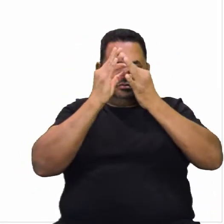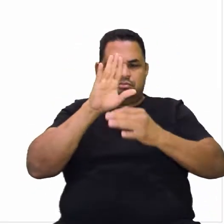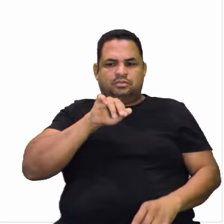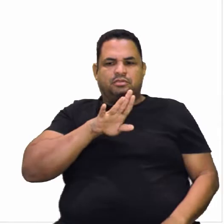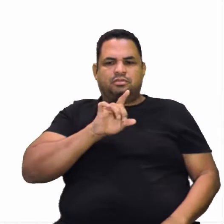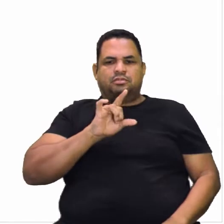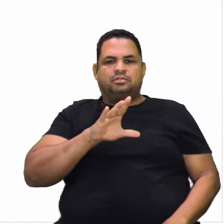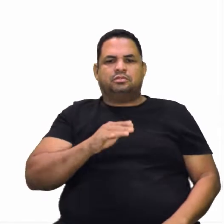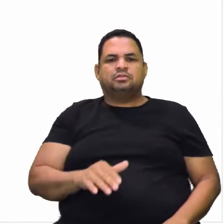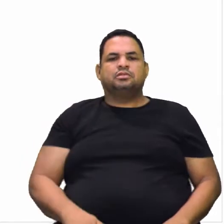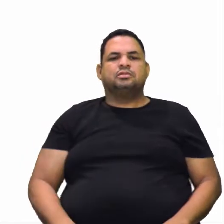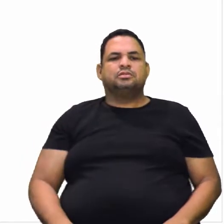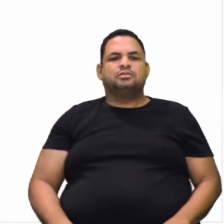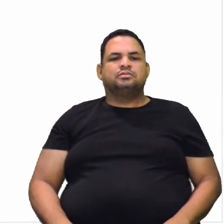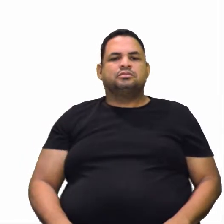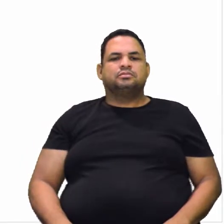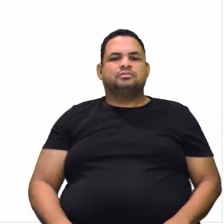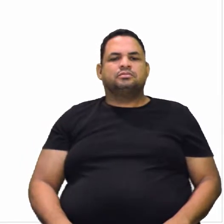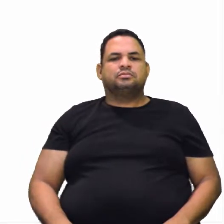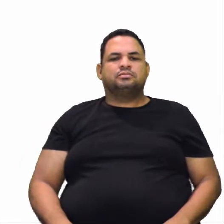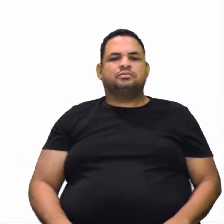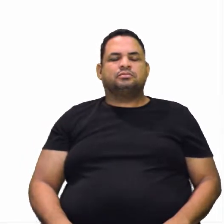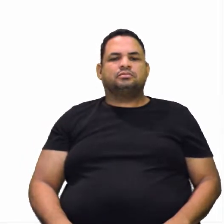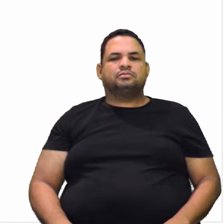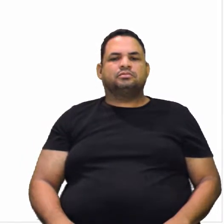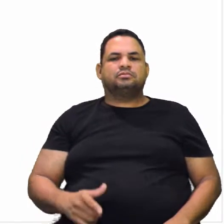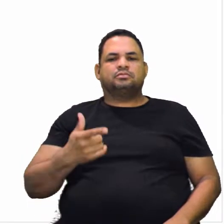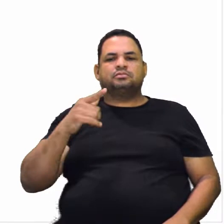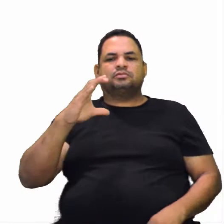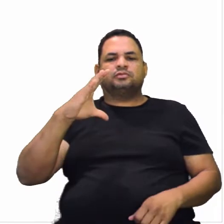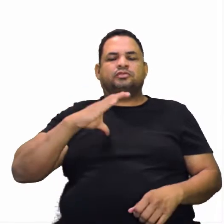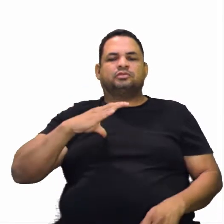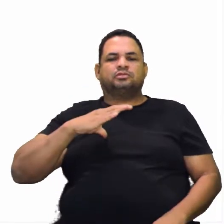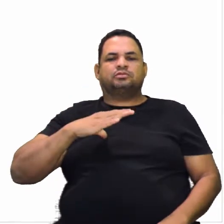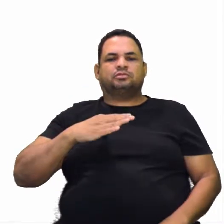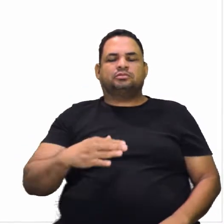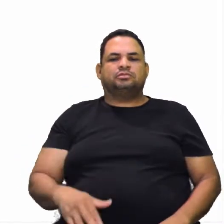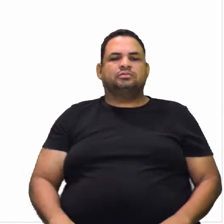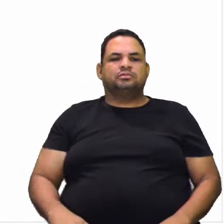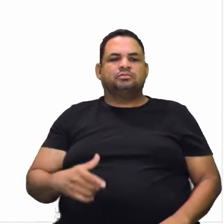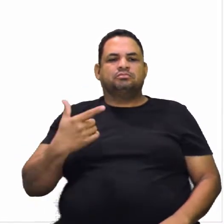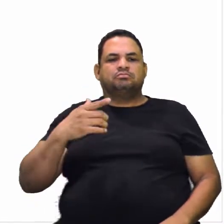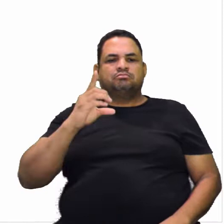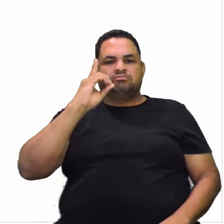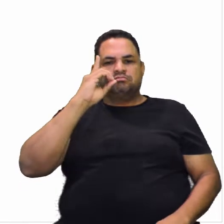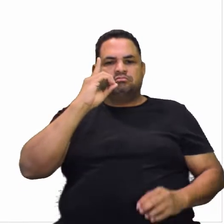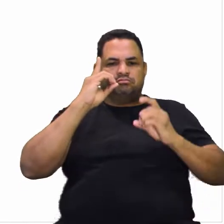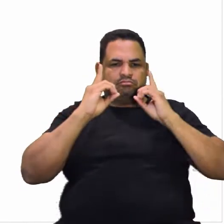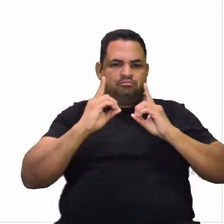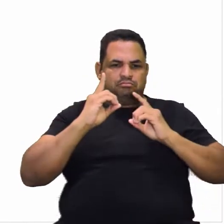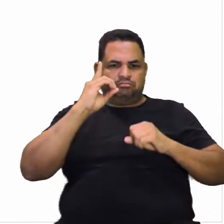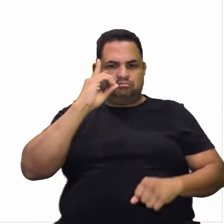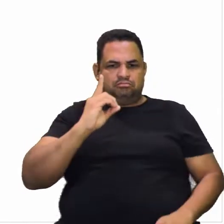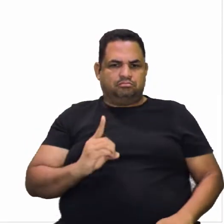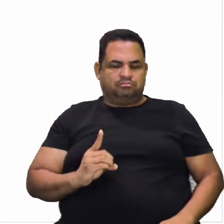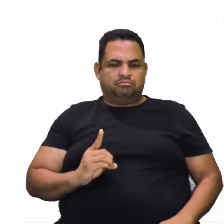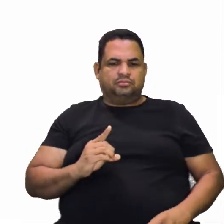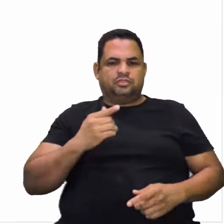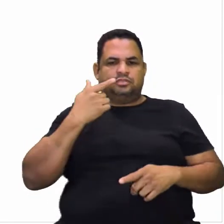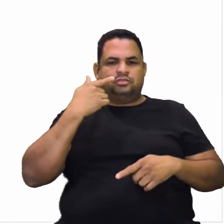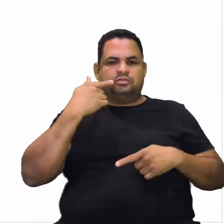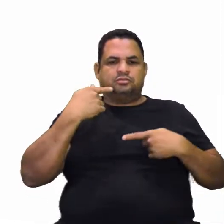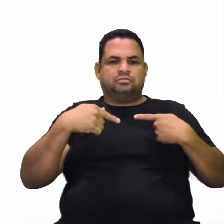Era estrangeiro, ou seja, eles eram de outras cidades e estados. Não tinham direito político, estavam proibidos de adquirir